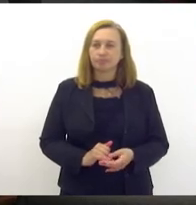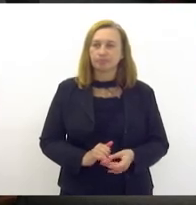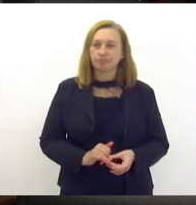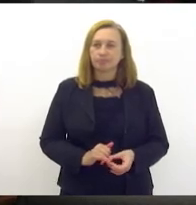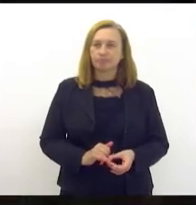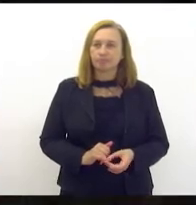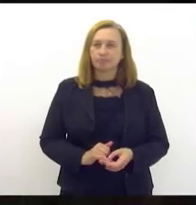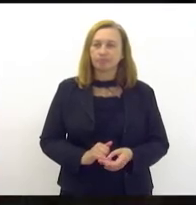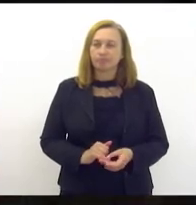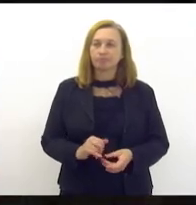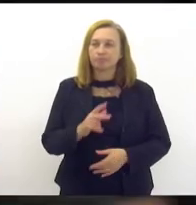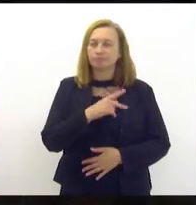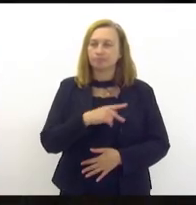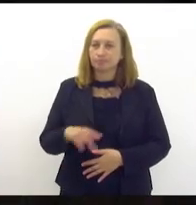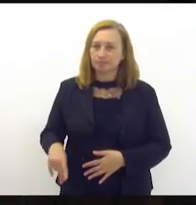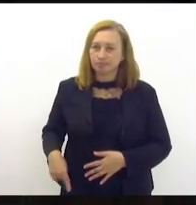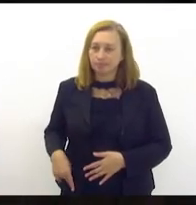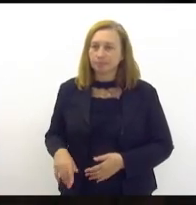Presidência